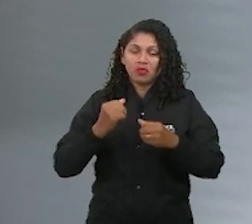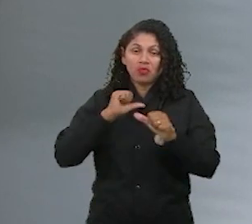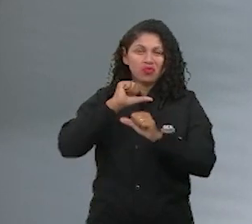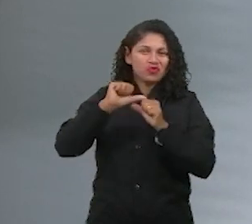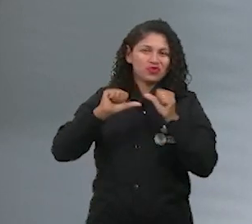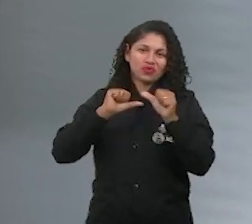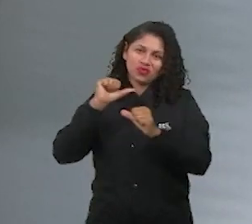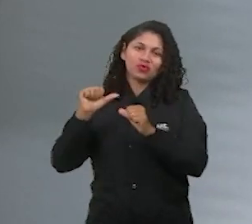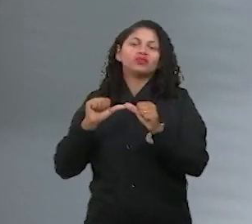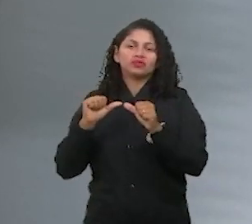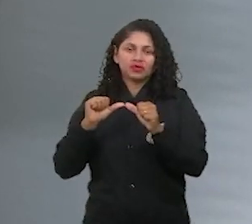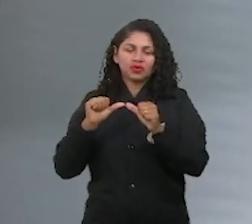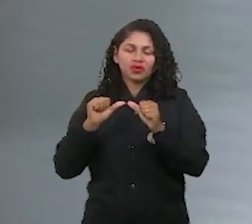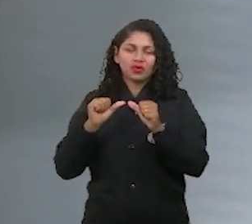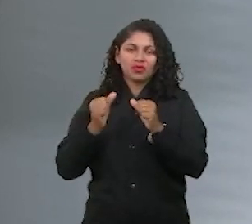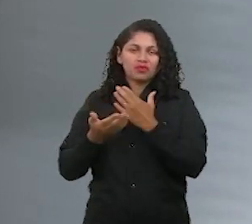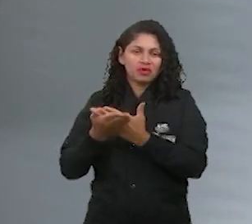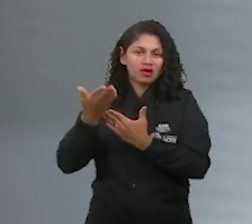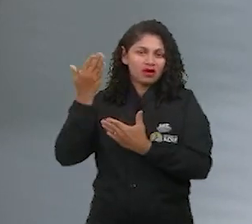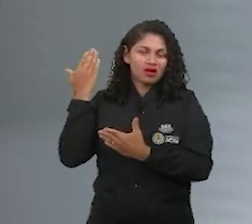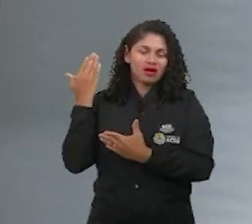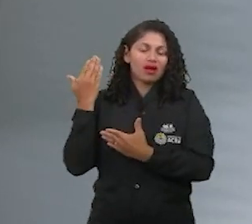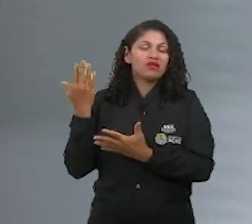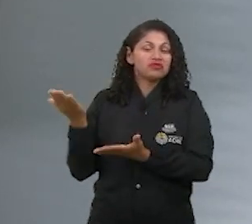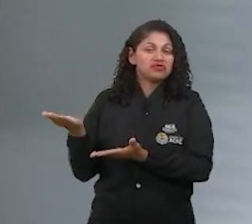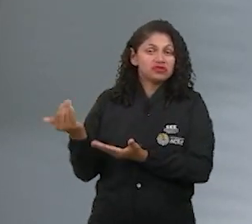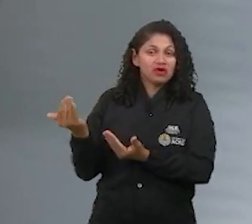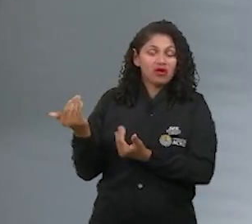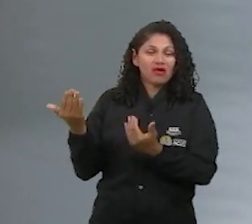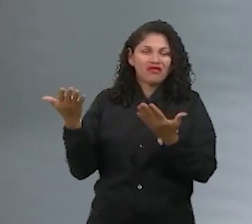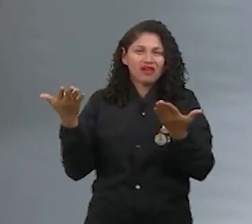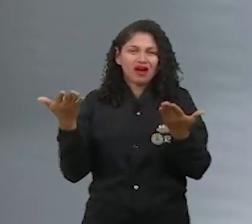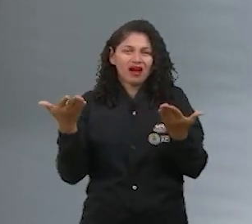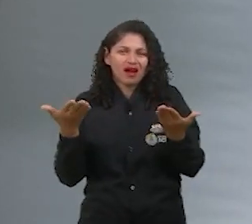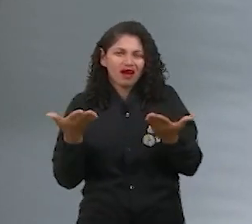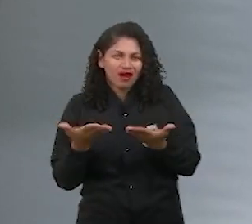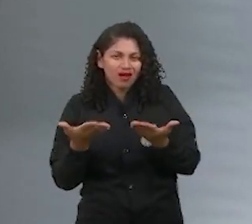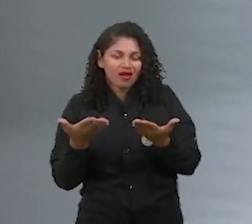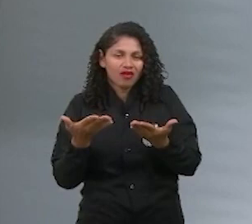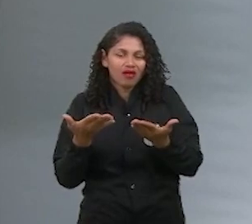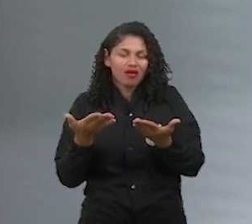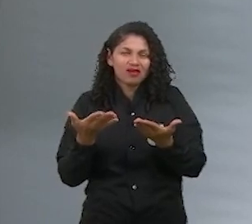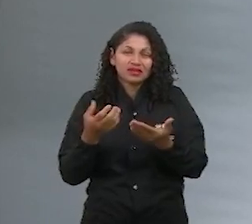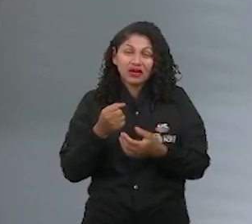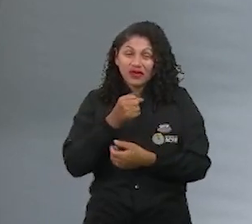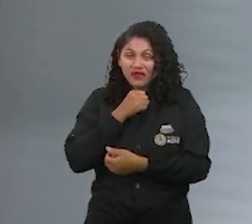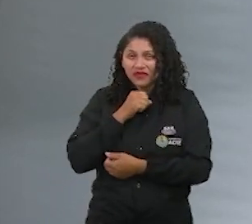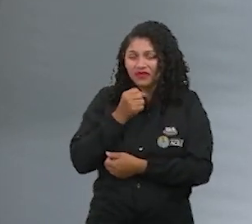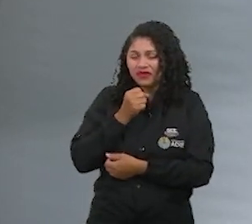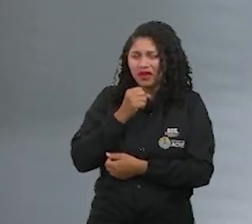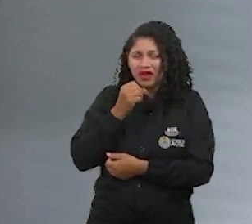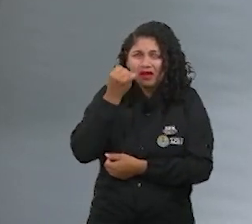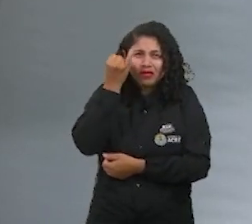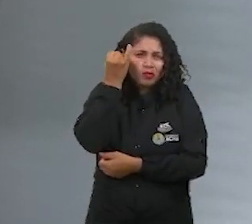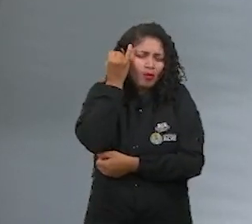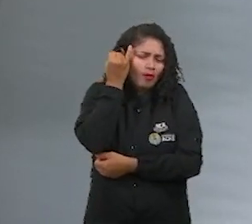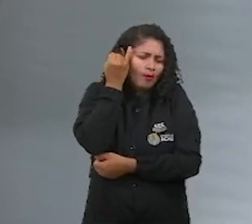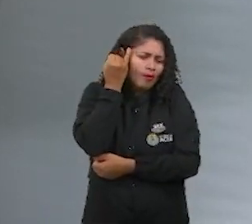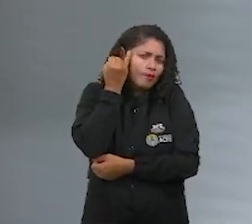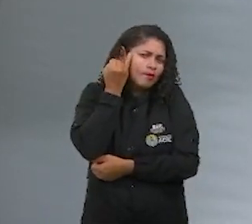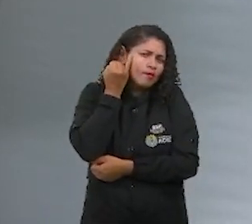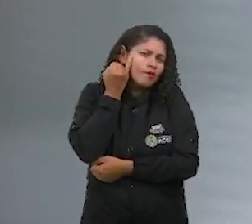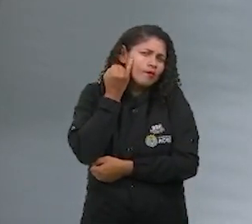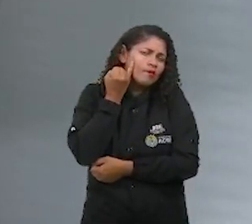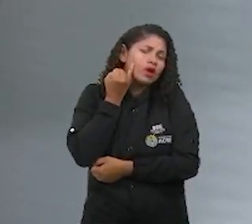íntimo ela pode até não ter sentido, mas no físico isso transparece, né? Então ela trata também dessa questão